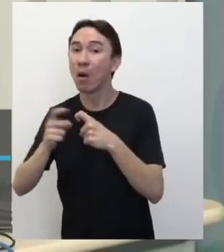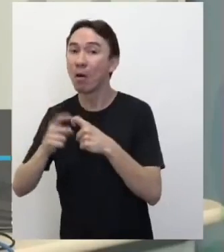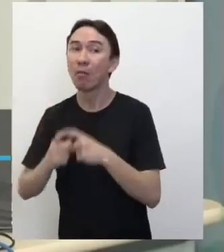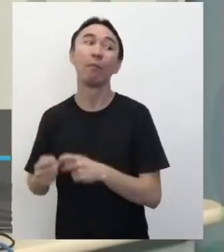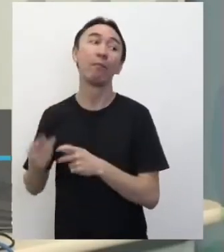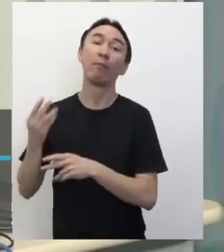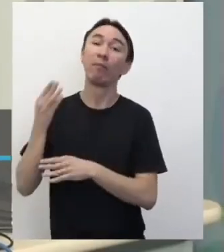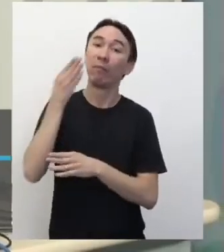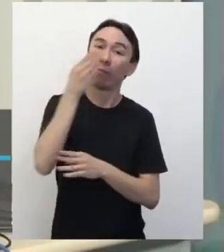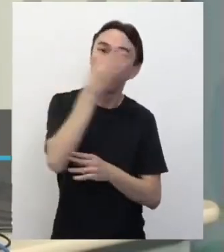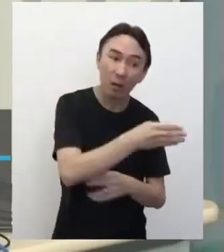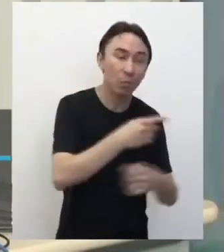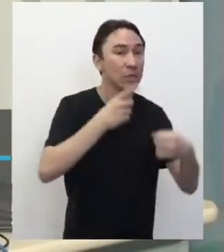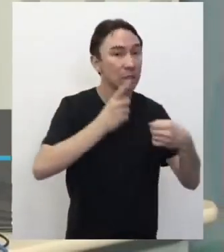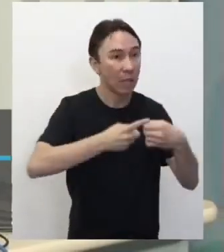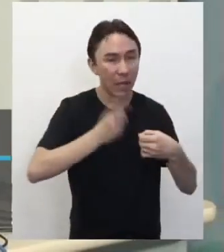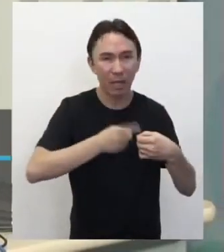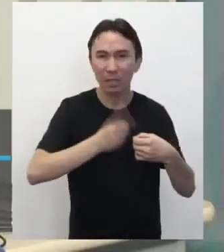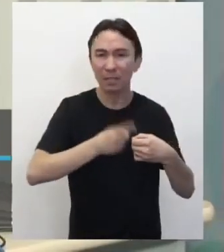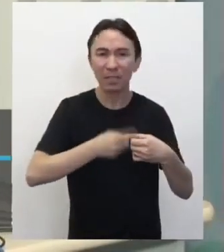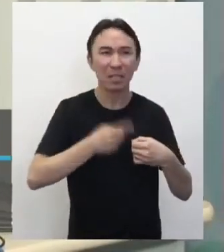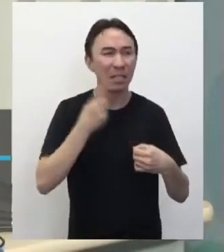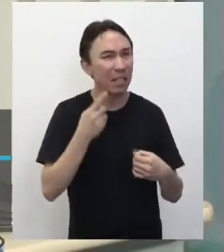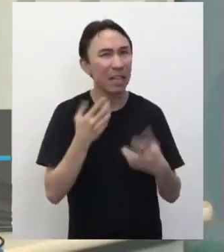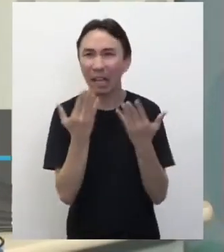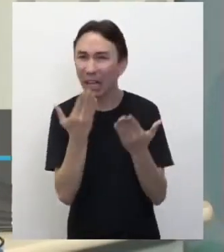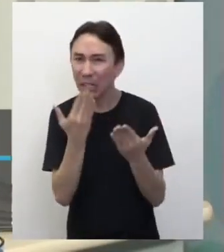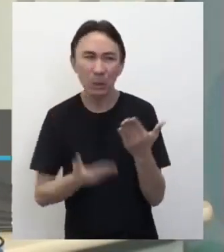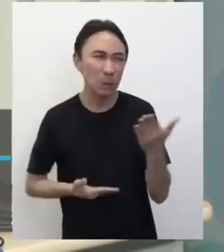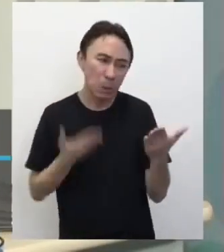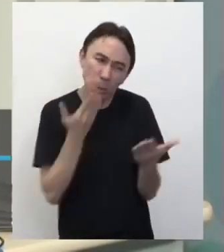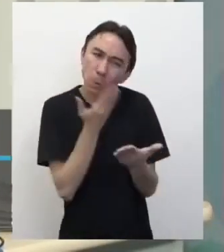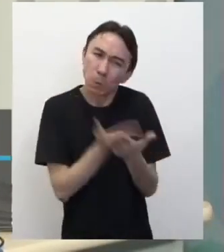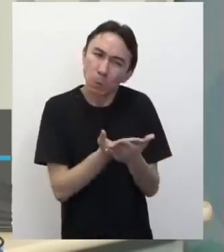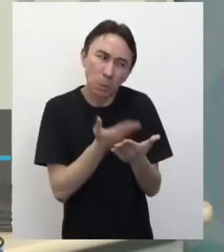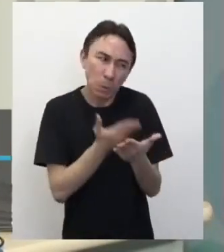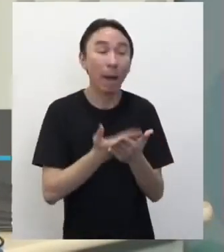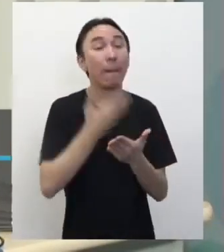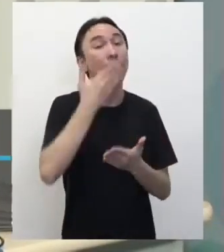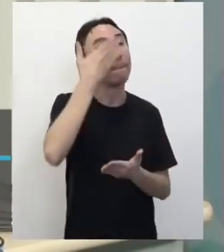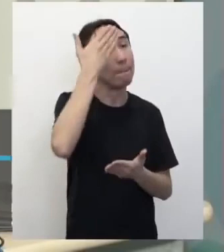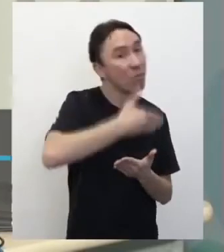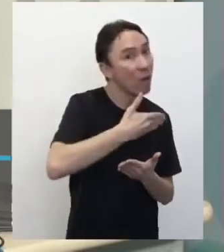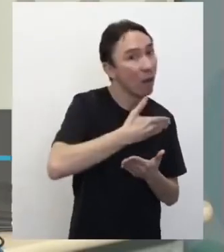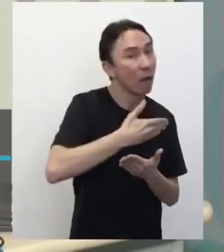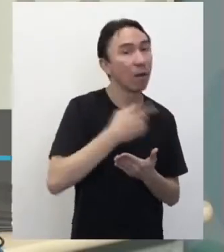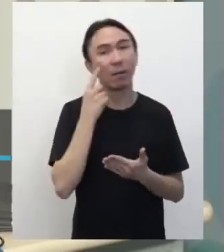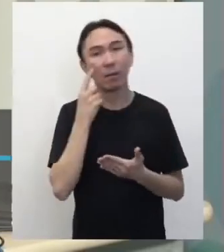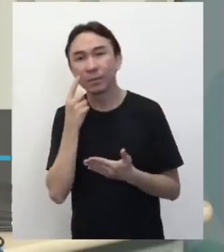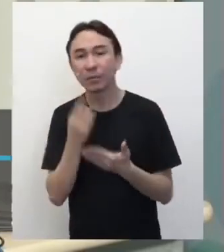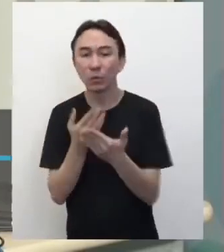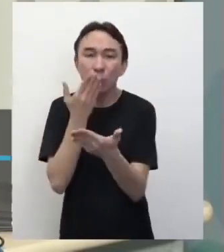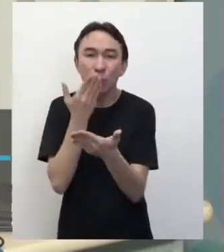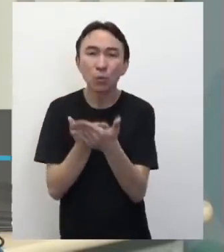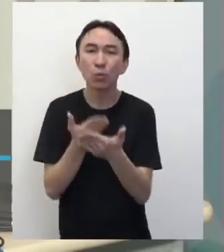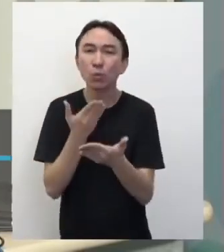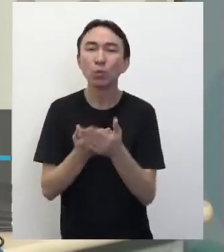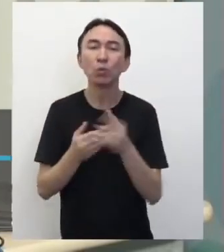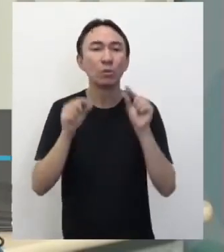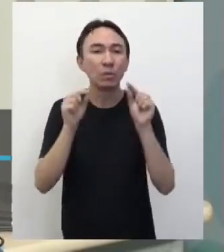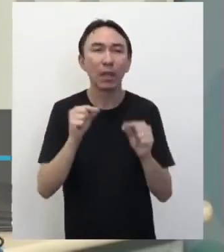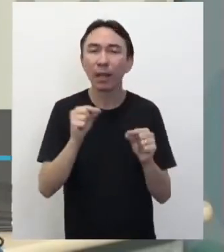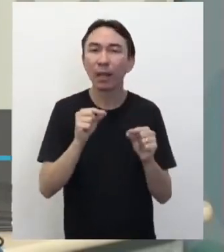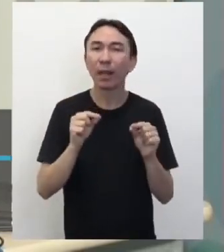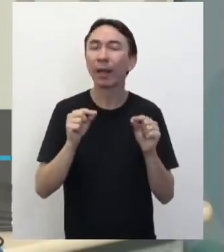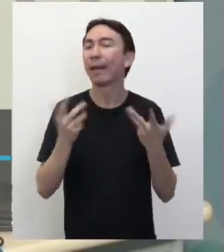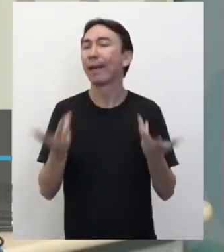resolve ali colocar todos os seus estudos em xeque, em comprovação. Os estudos dele se referem a saber